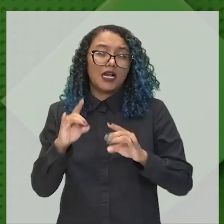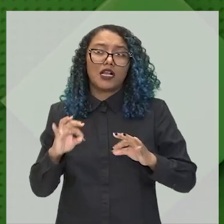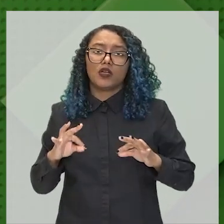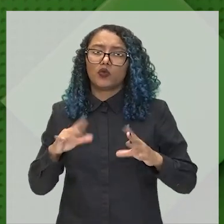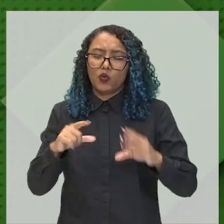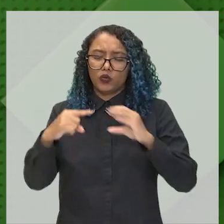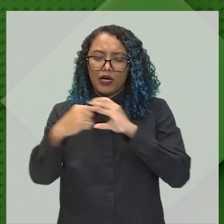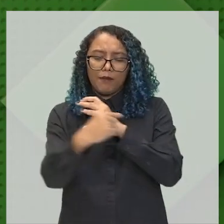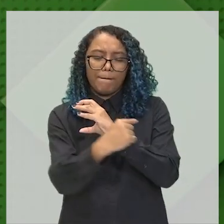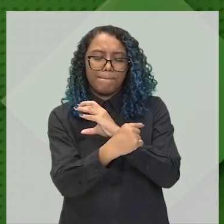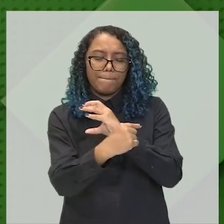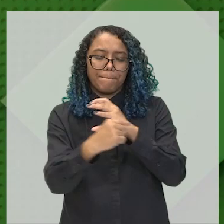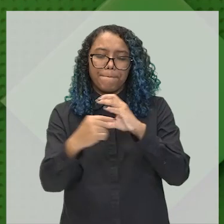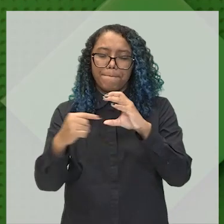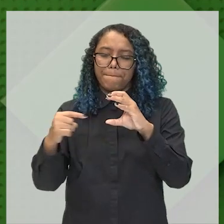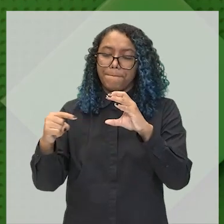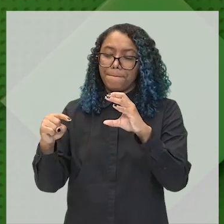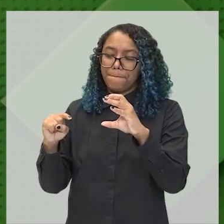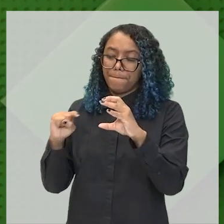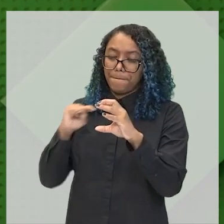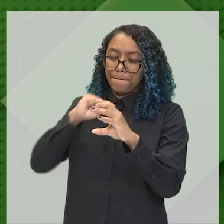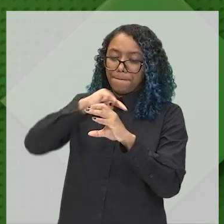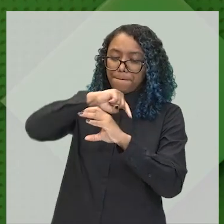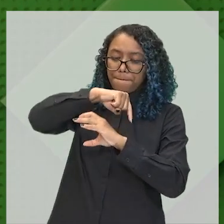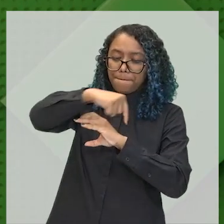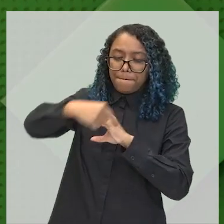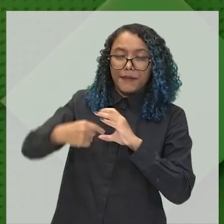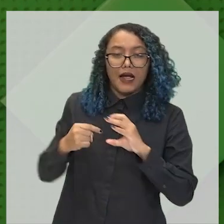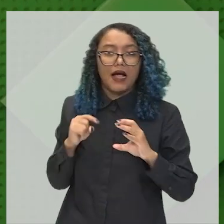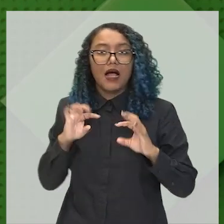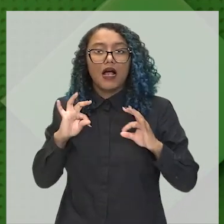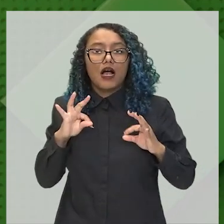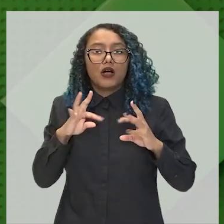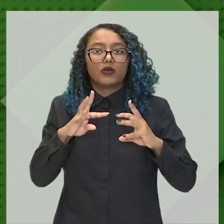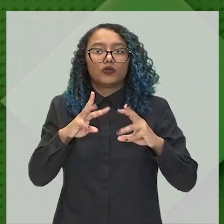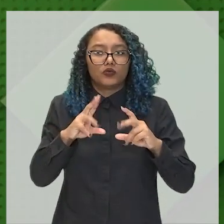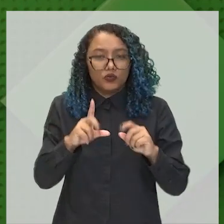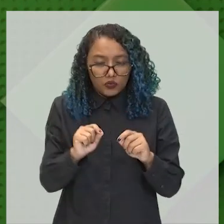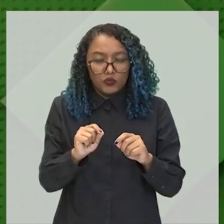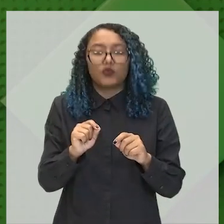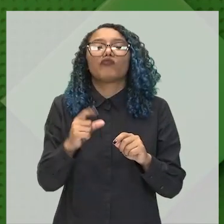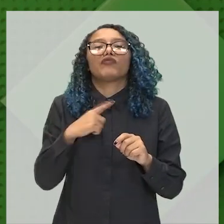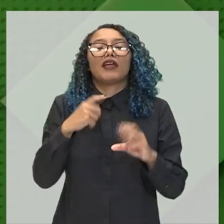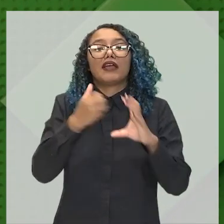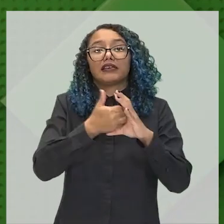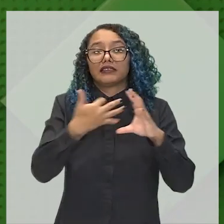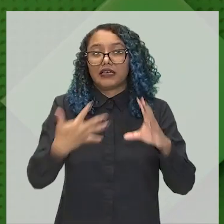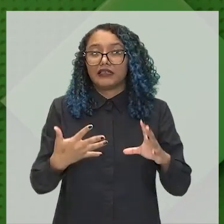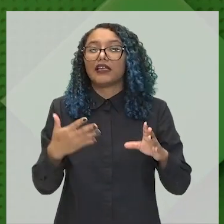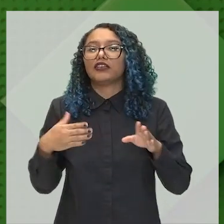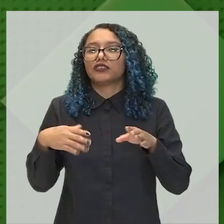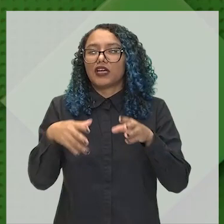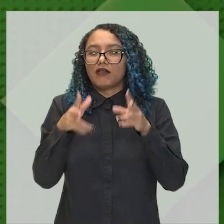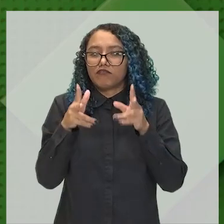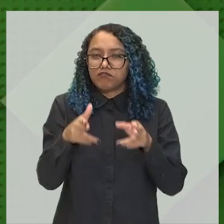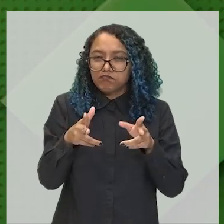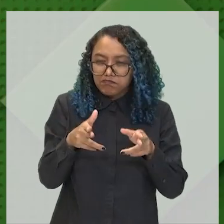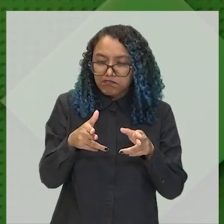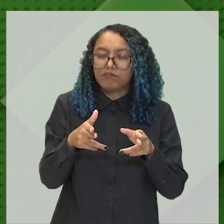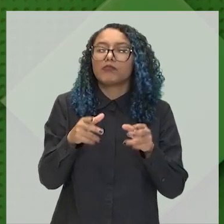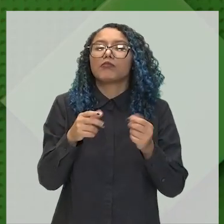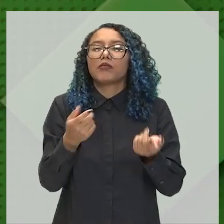faixa central aí, ao longo do planeta Terra, ela possui essas características de